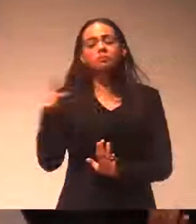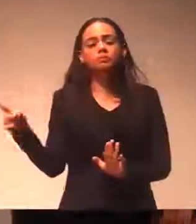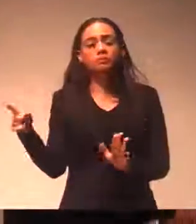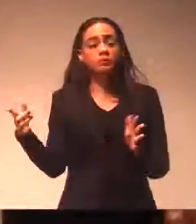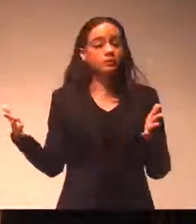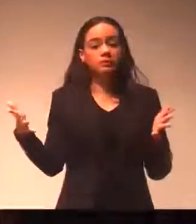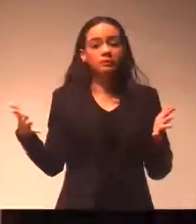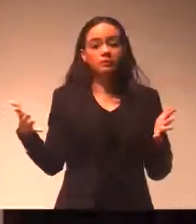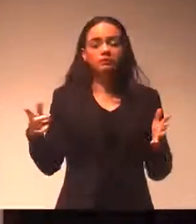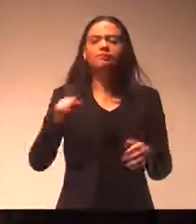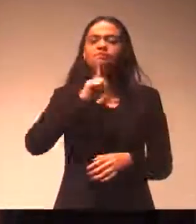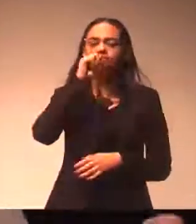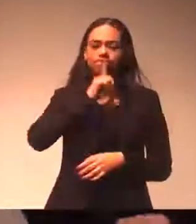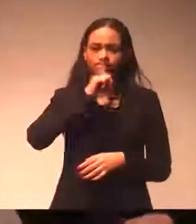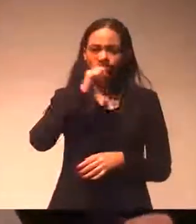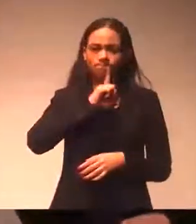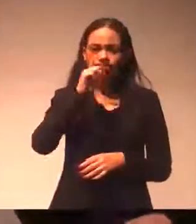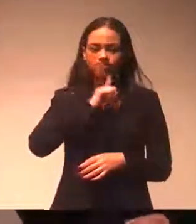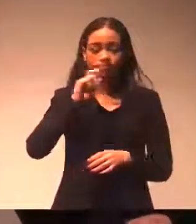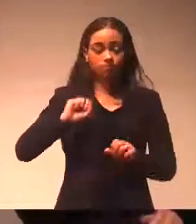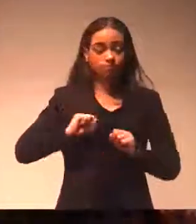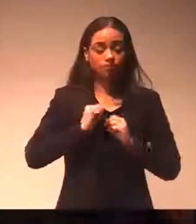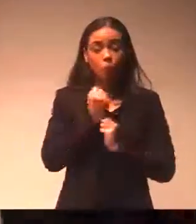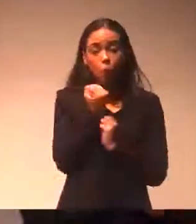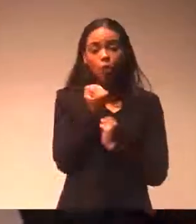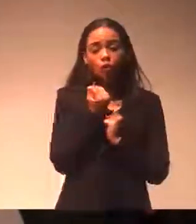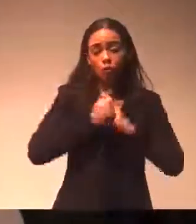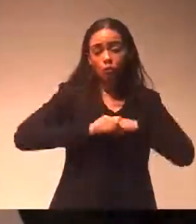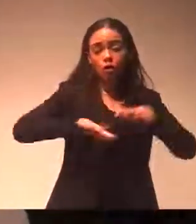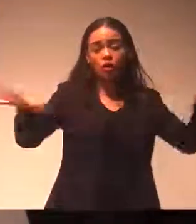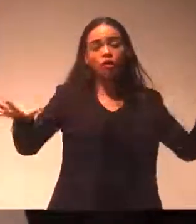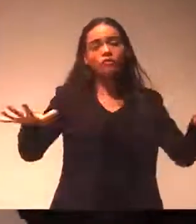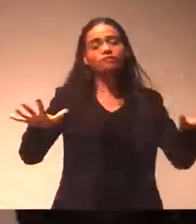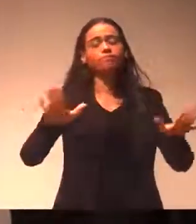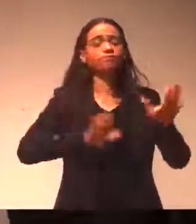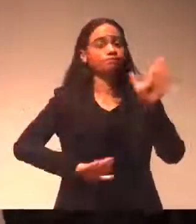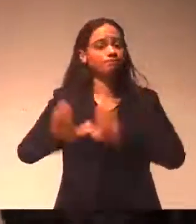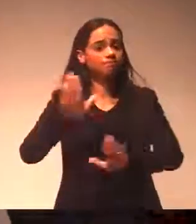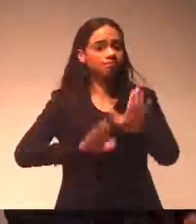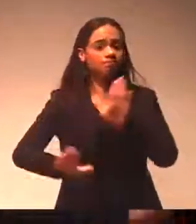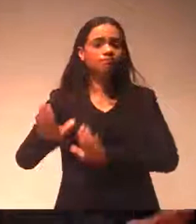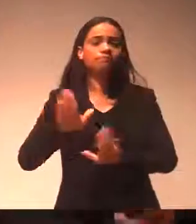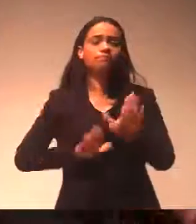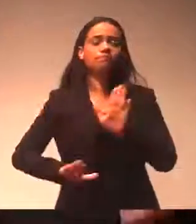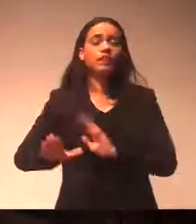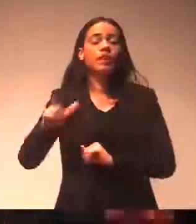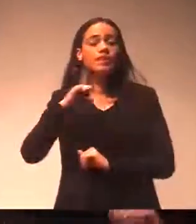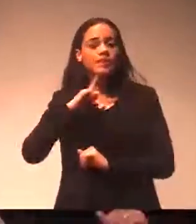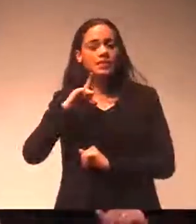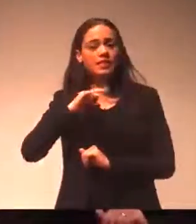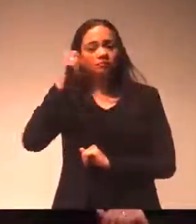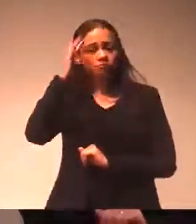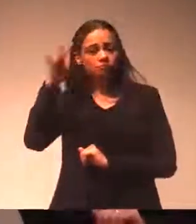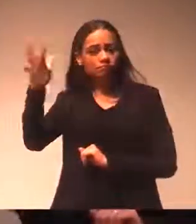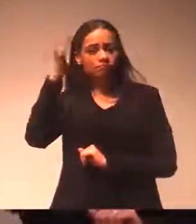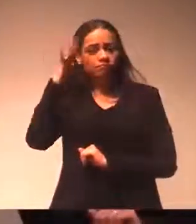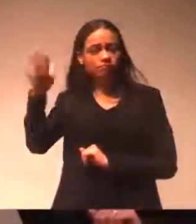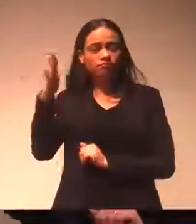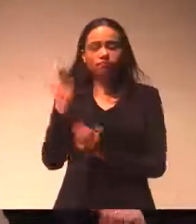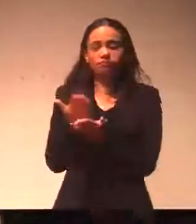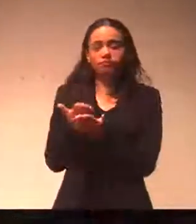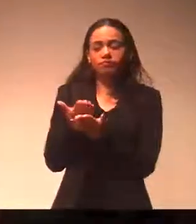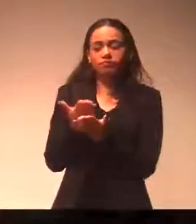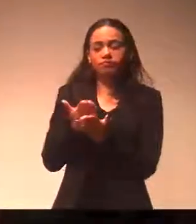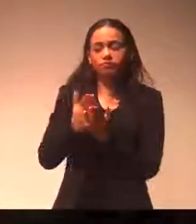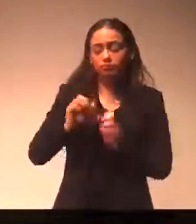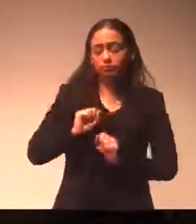O Reich, que é um sucessor do Freud, estudou a psicologia de massas do fascismo, aqueles que puderem algum dia ter acesso a